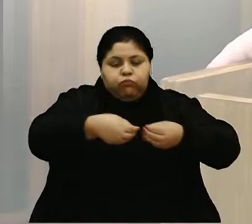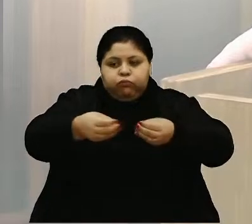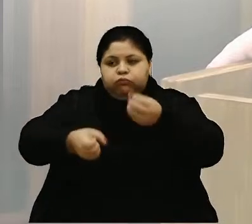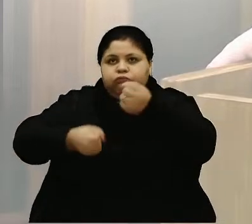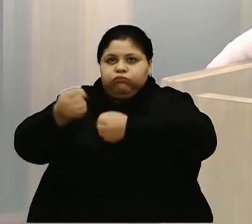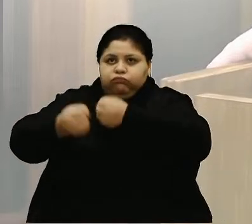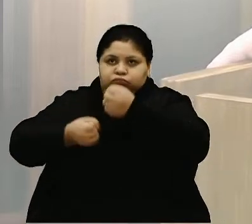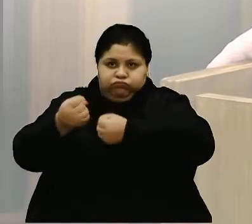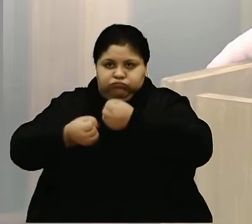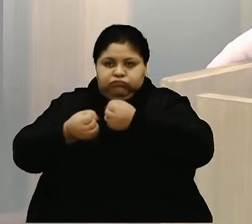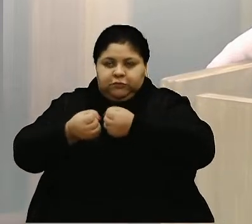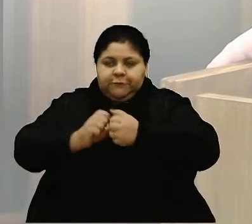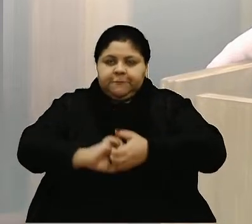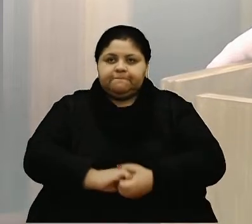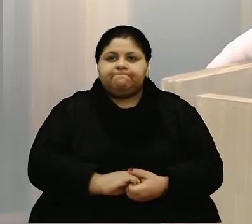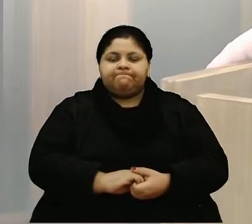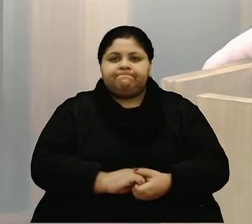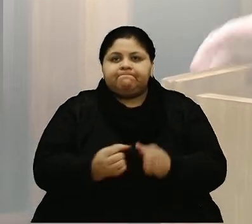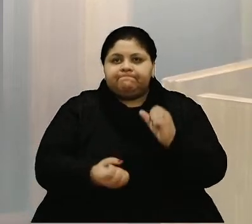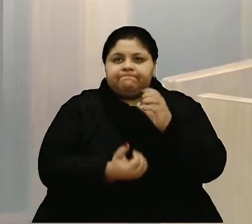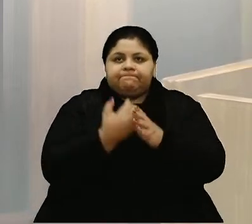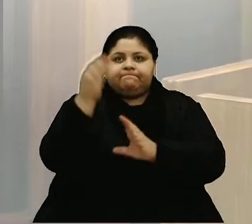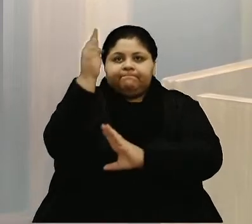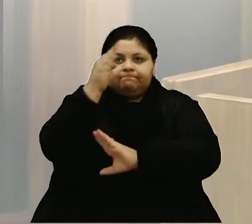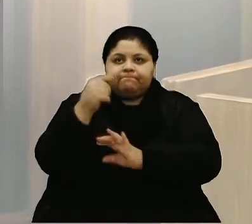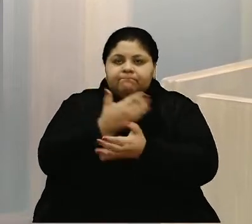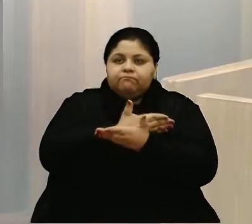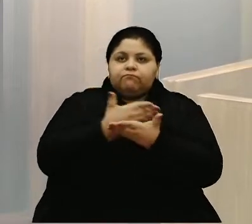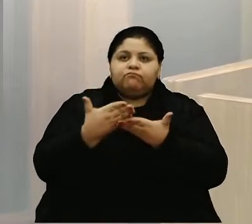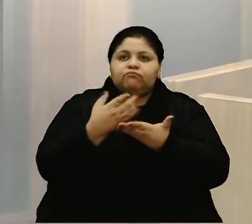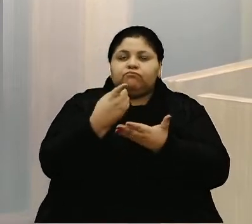Toyota Bandeirante, produzidos no Brasil a partir de